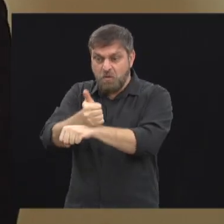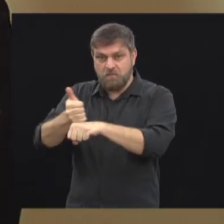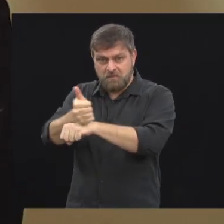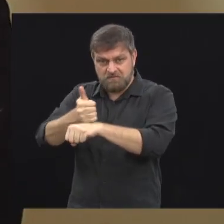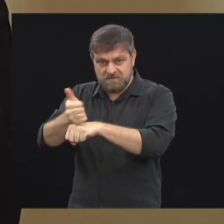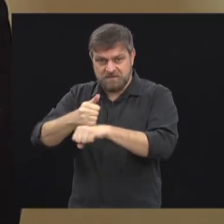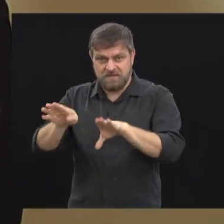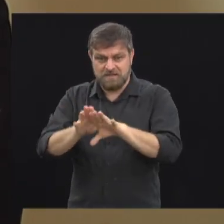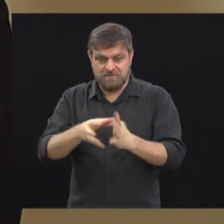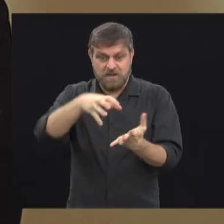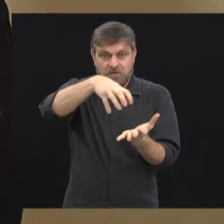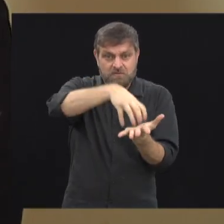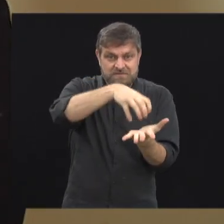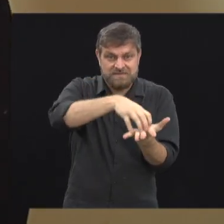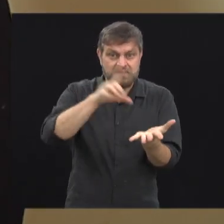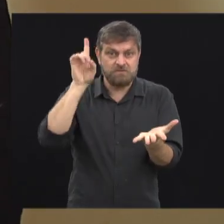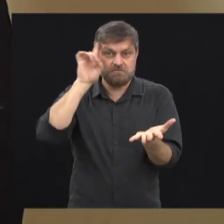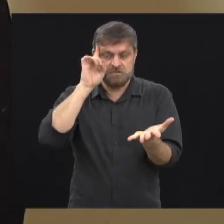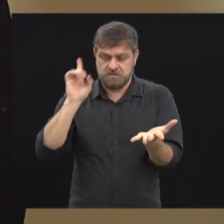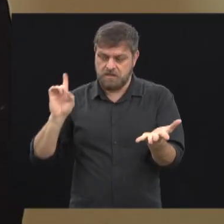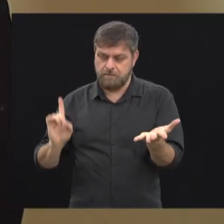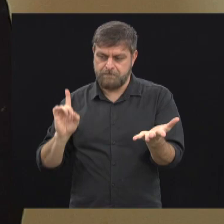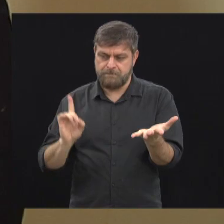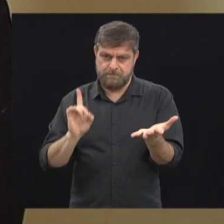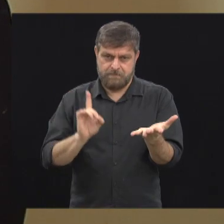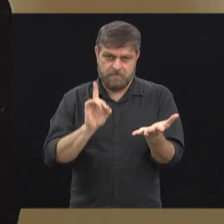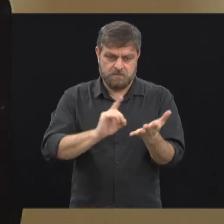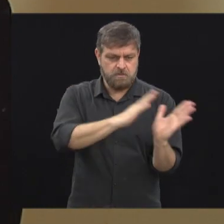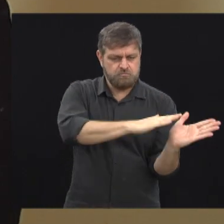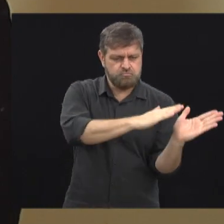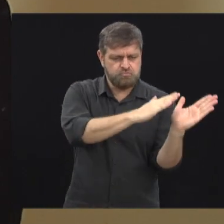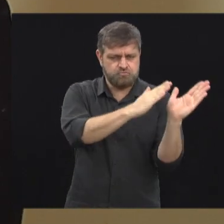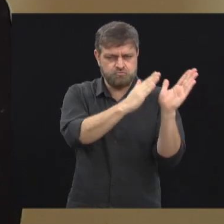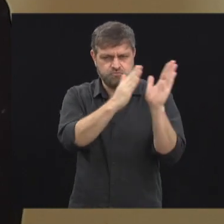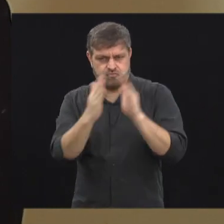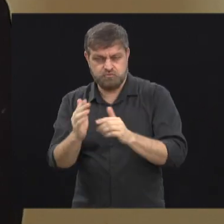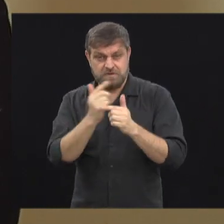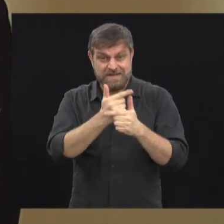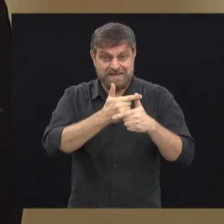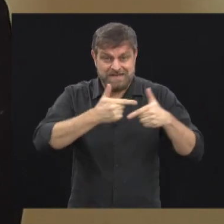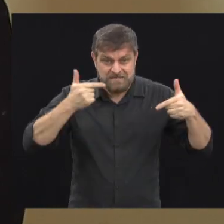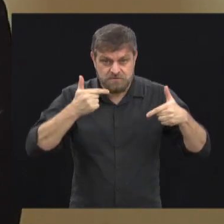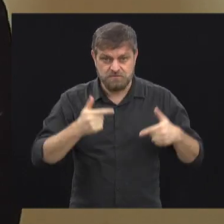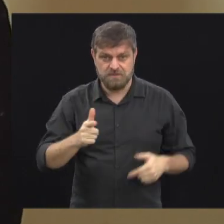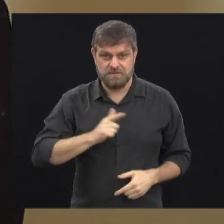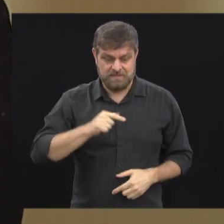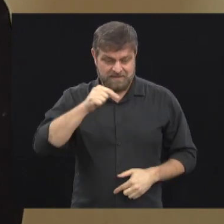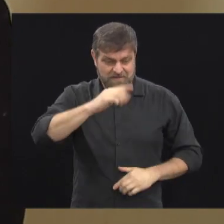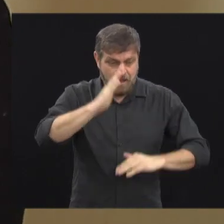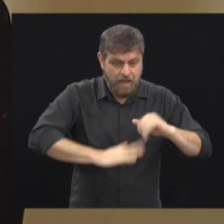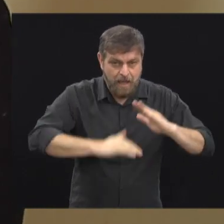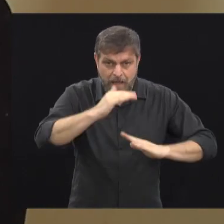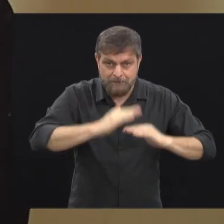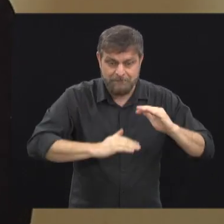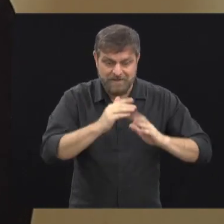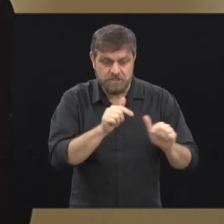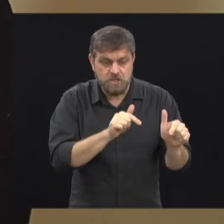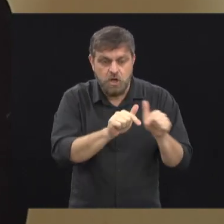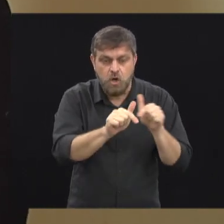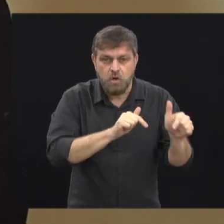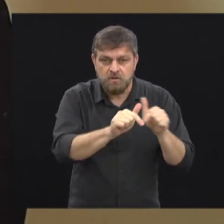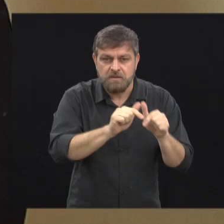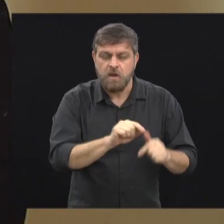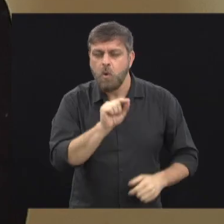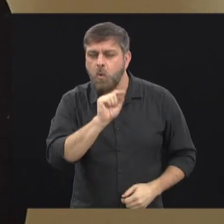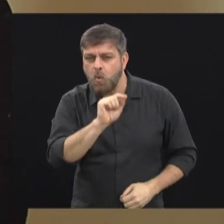e o Centro Dia de Referência. O Centro Dia de Referência, a Sorri Campinas é uma unidade executora desse serviço